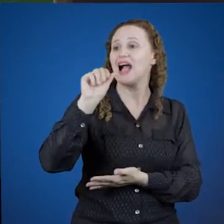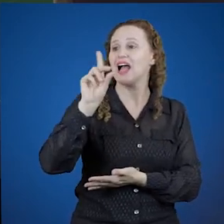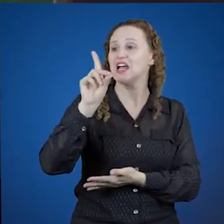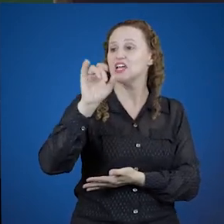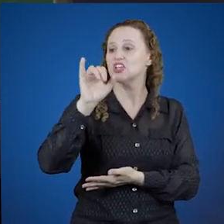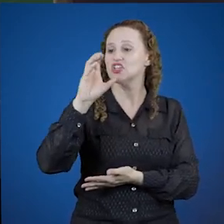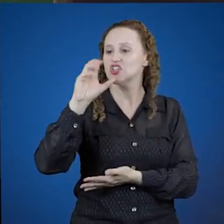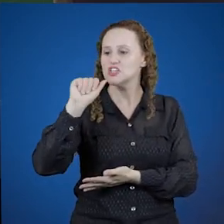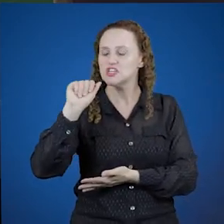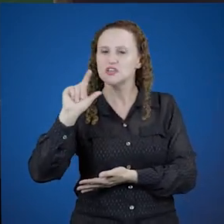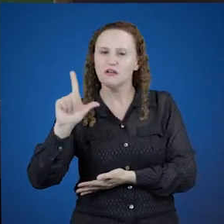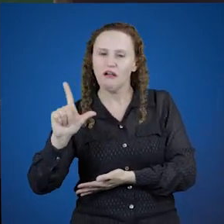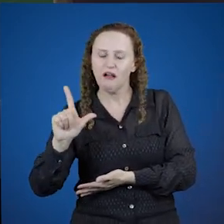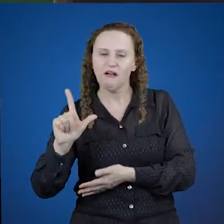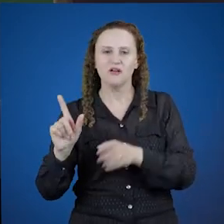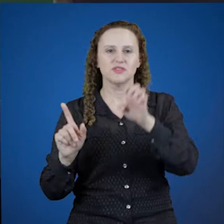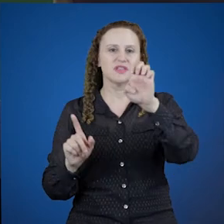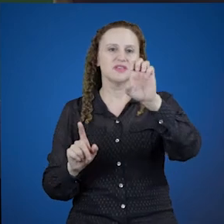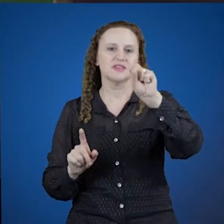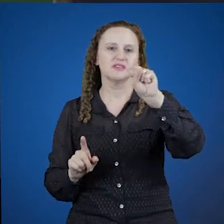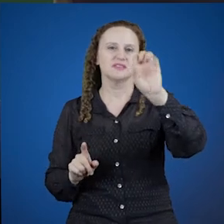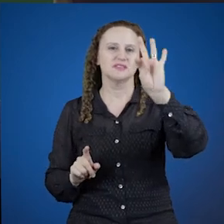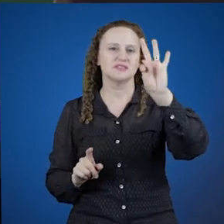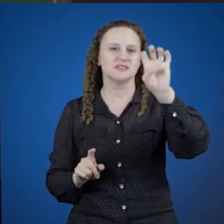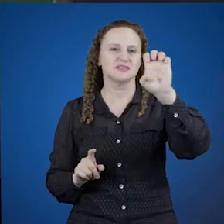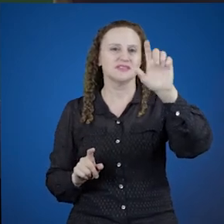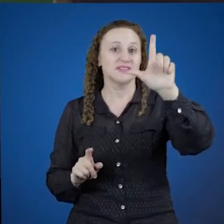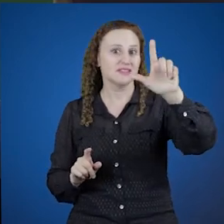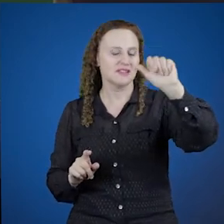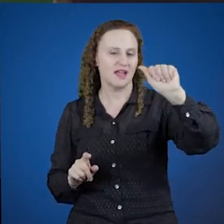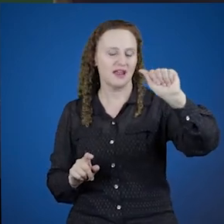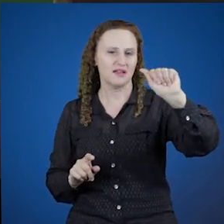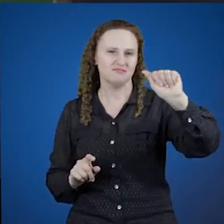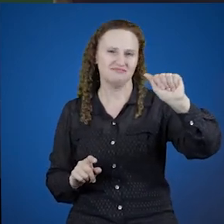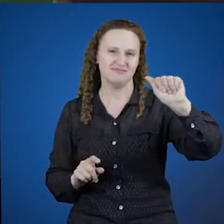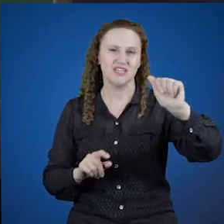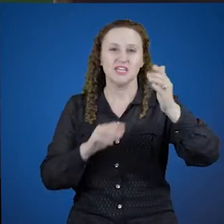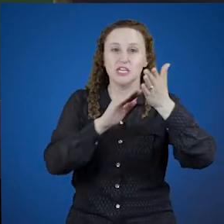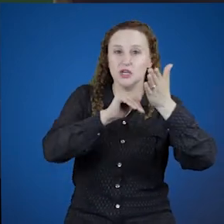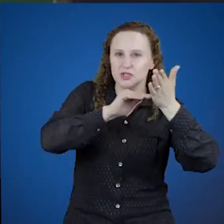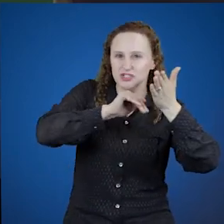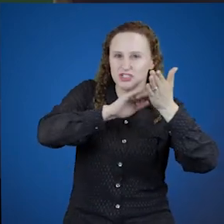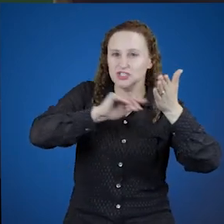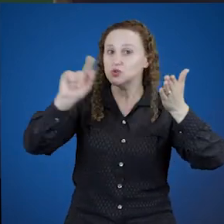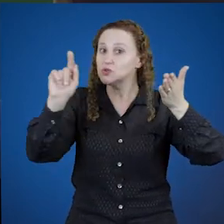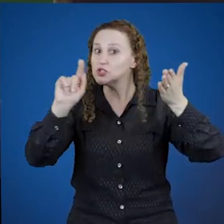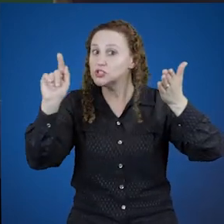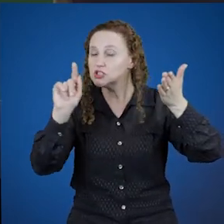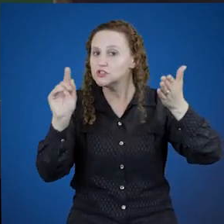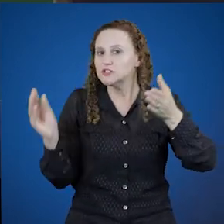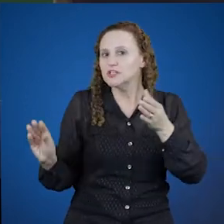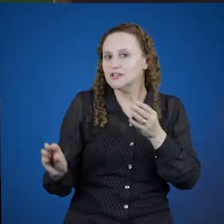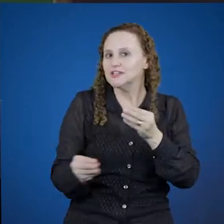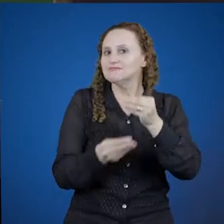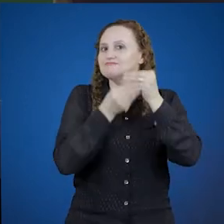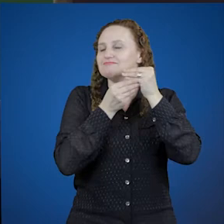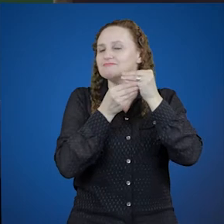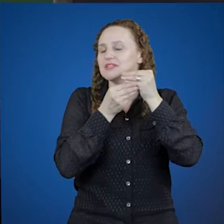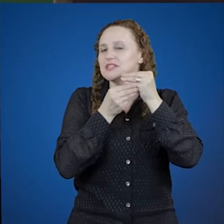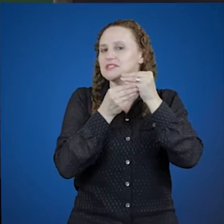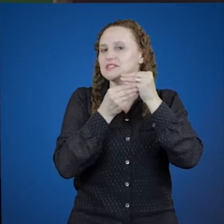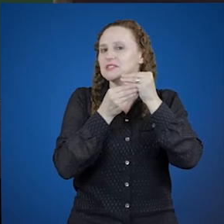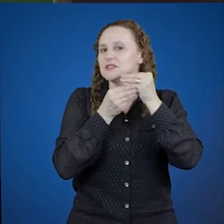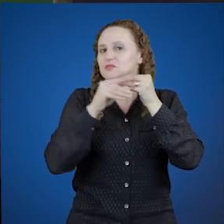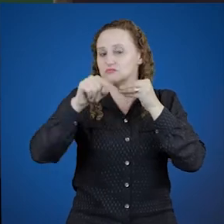Estelle Estelle ou Stella basta retirar o ai do genitivo E eu acrescento então